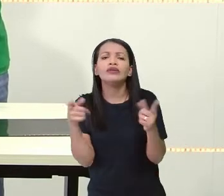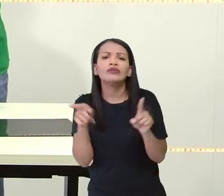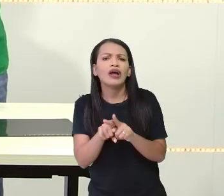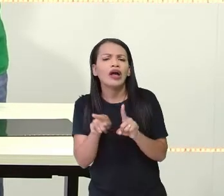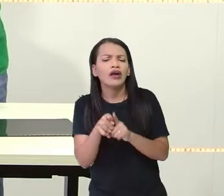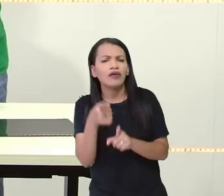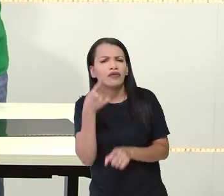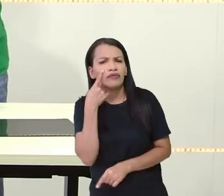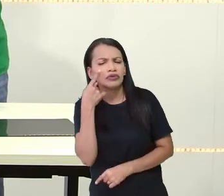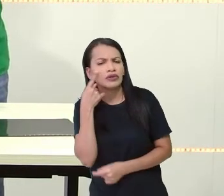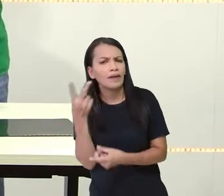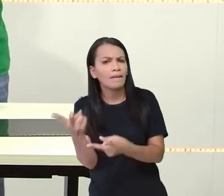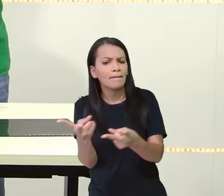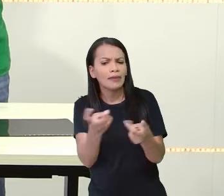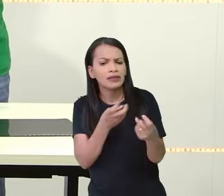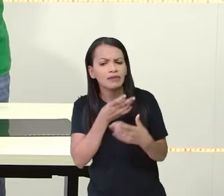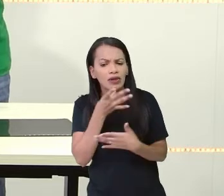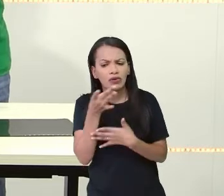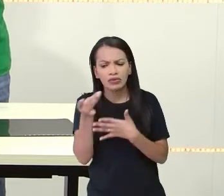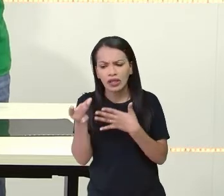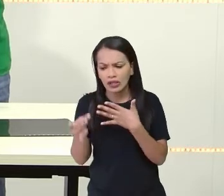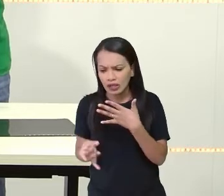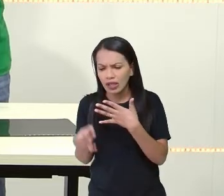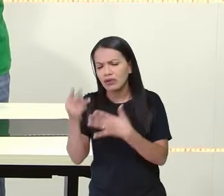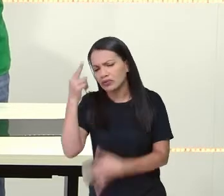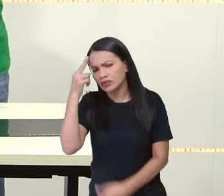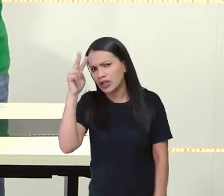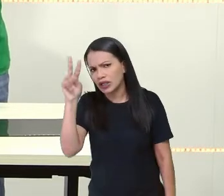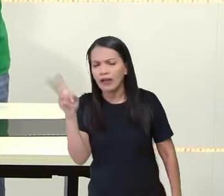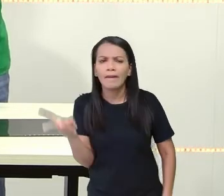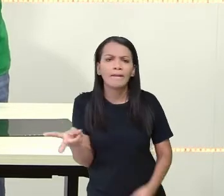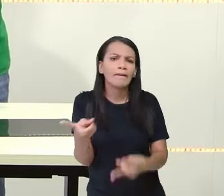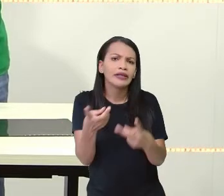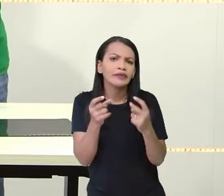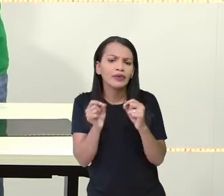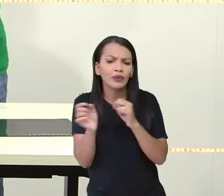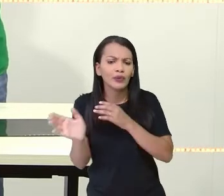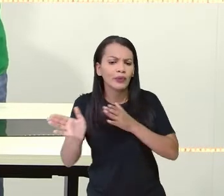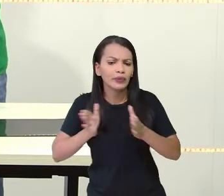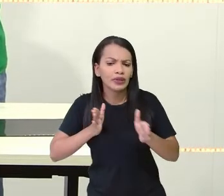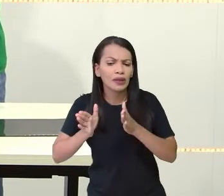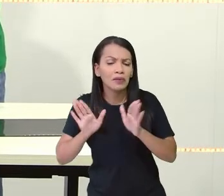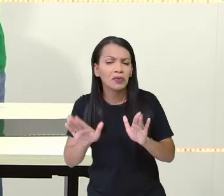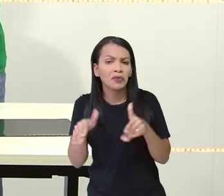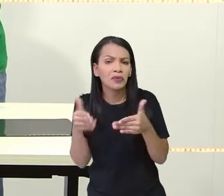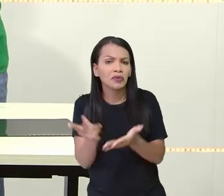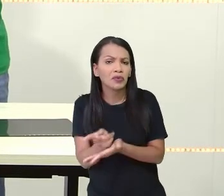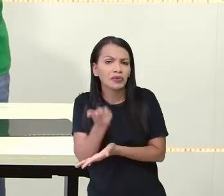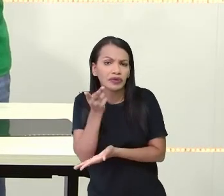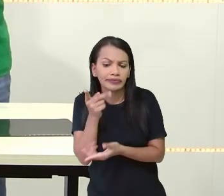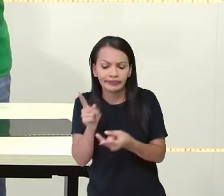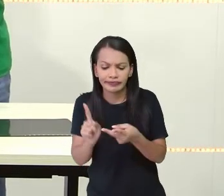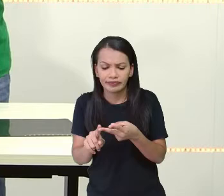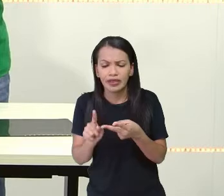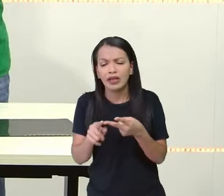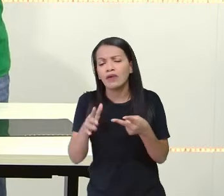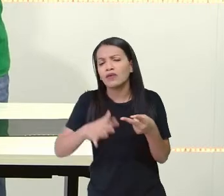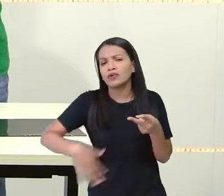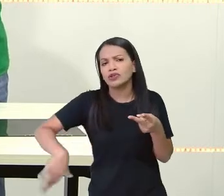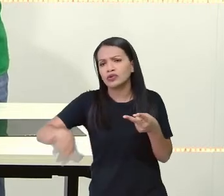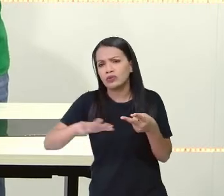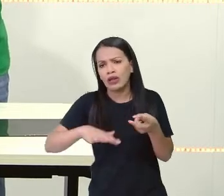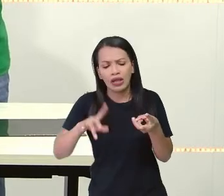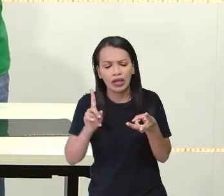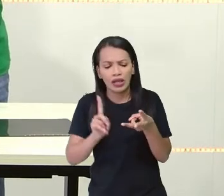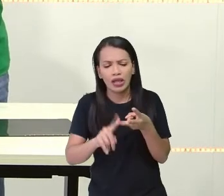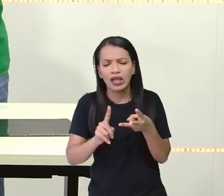vai observar os detalhes da história e vai percebendo o tempo, quando aconteceu, o espaço,